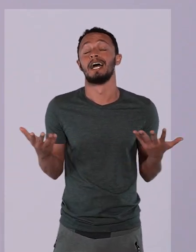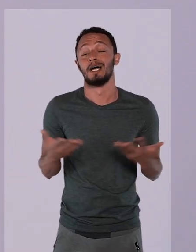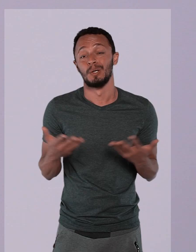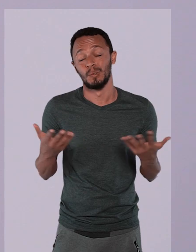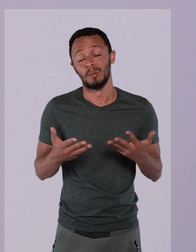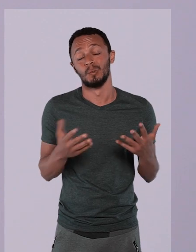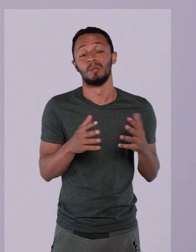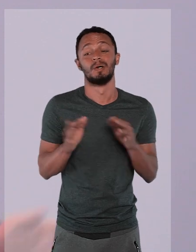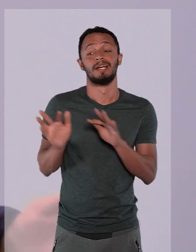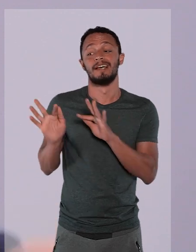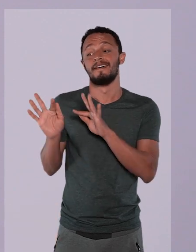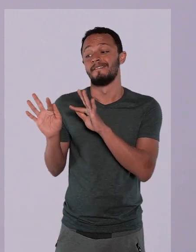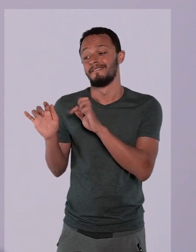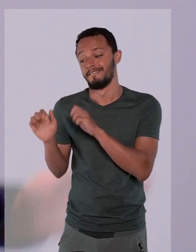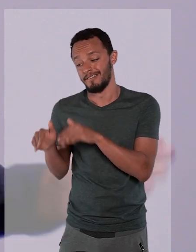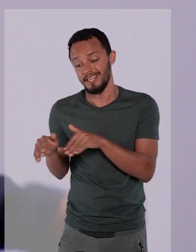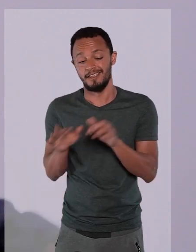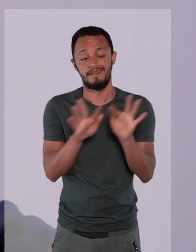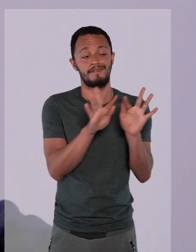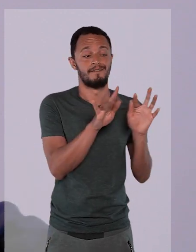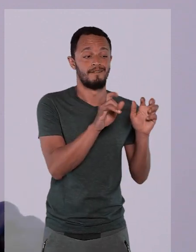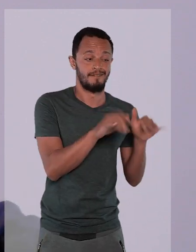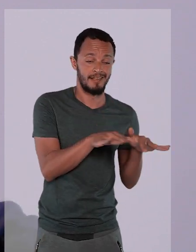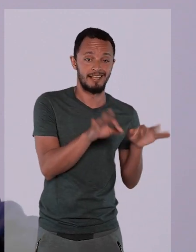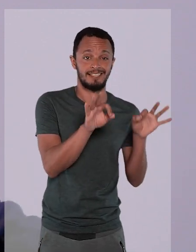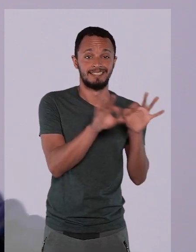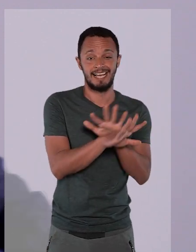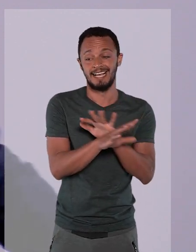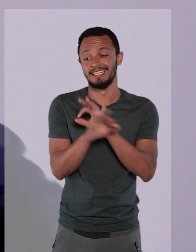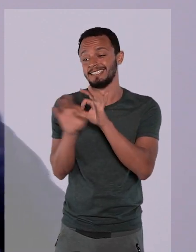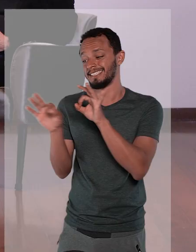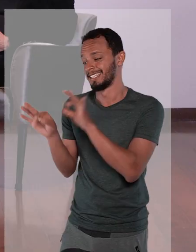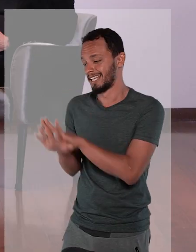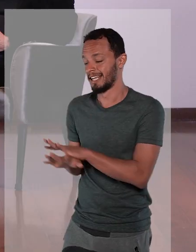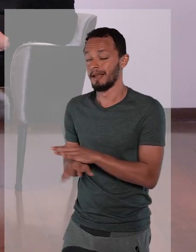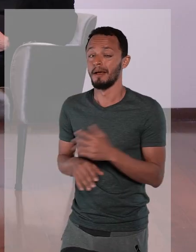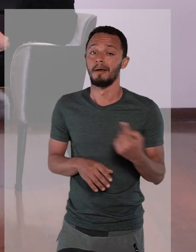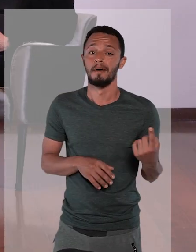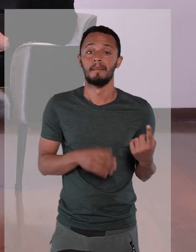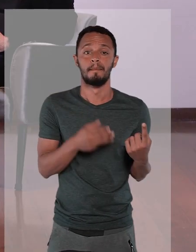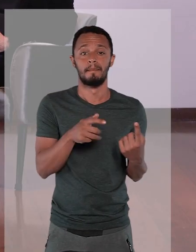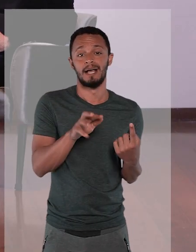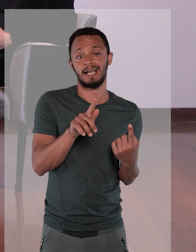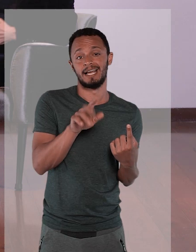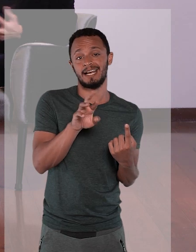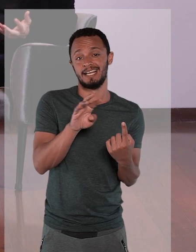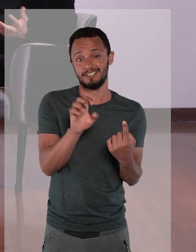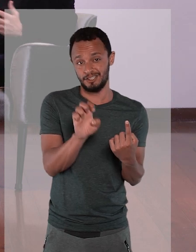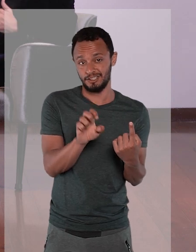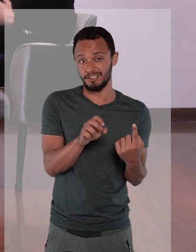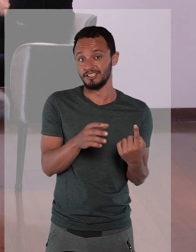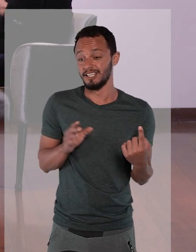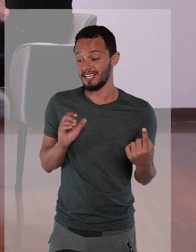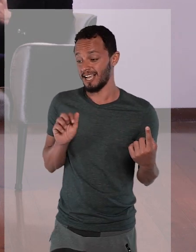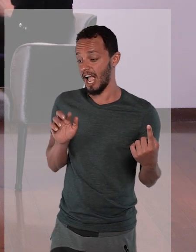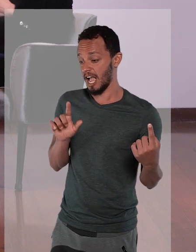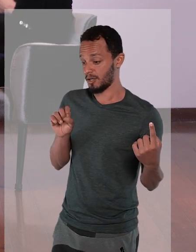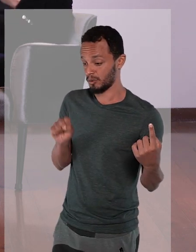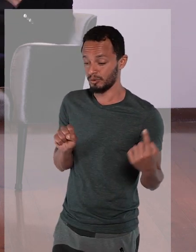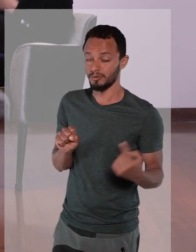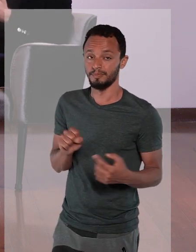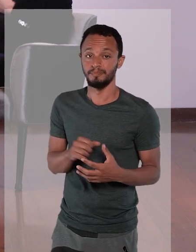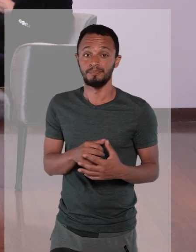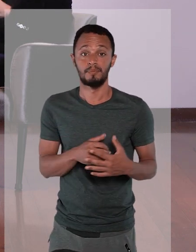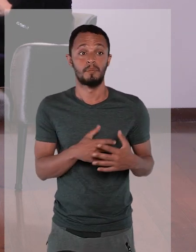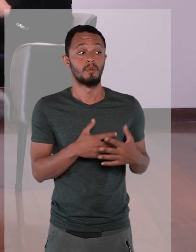você encerrasse, Dr. Carlos, suas últimas palavras, depois você, Margarete. Bom, então eu agradeço, Afonso,